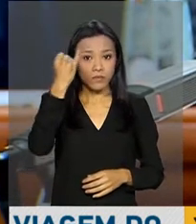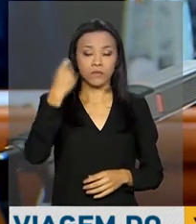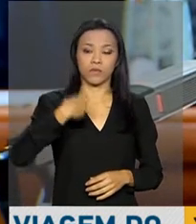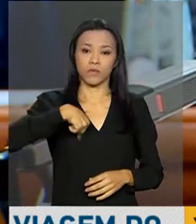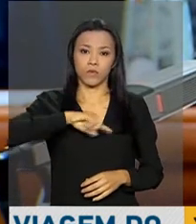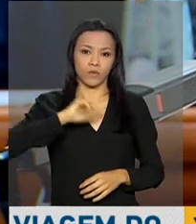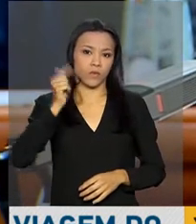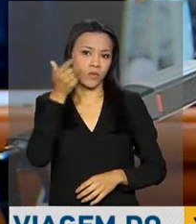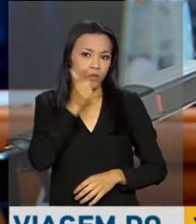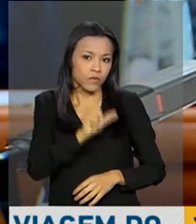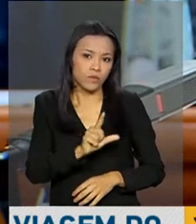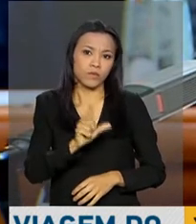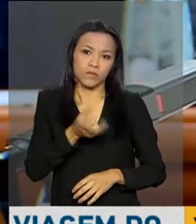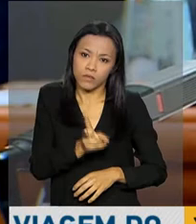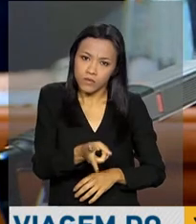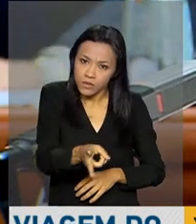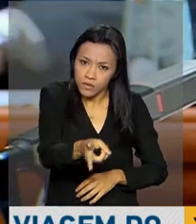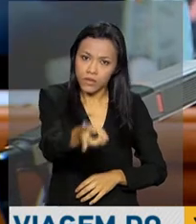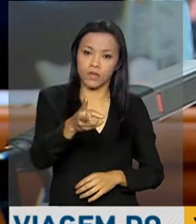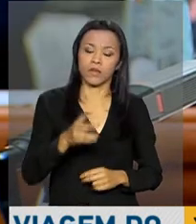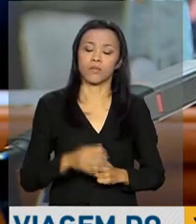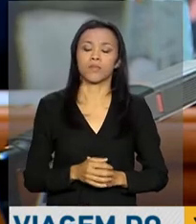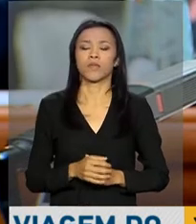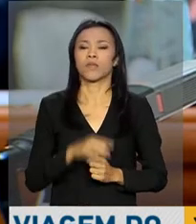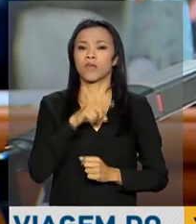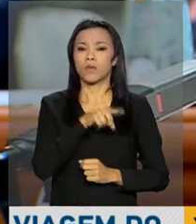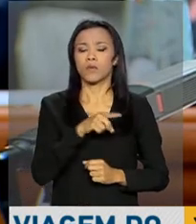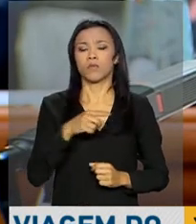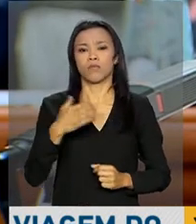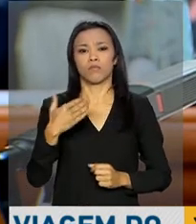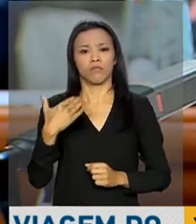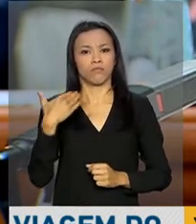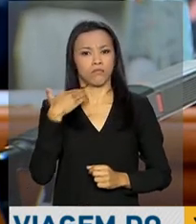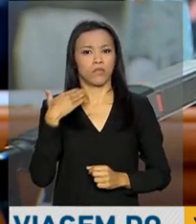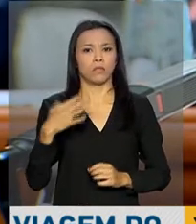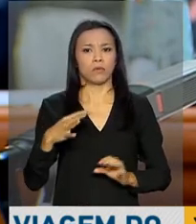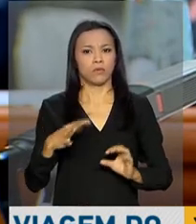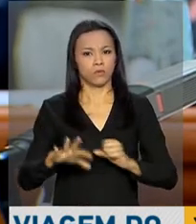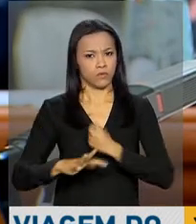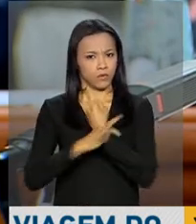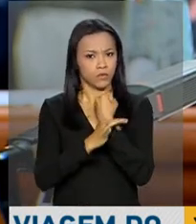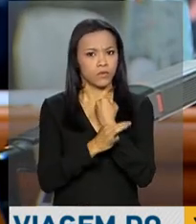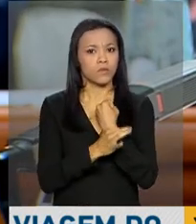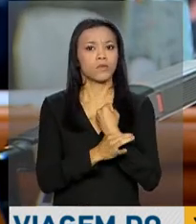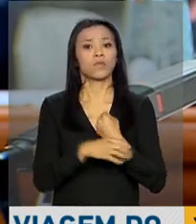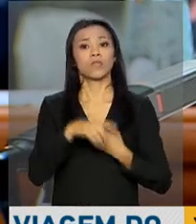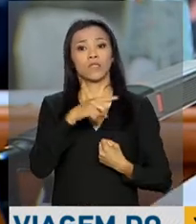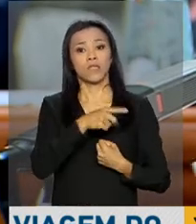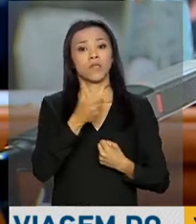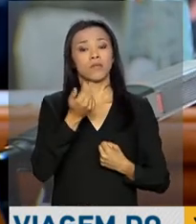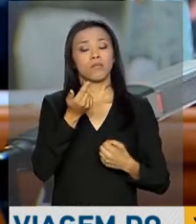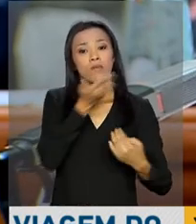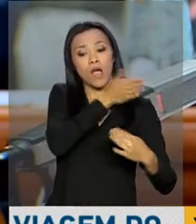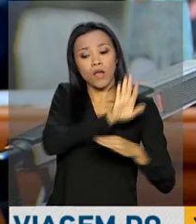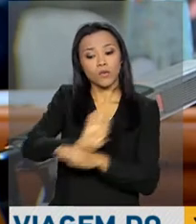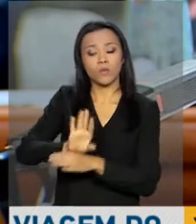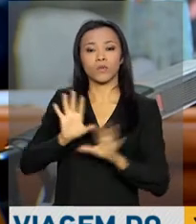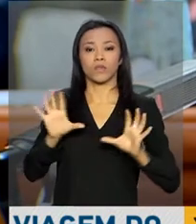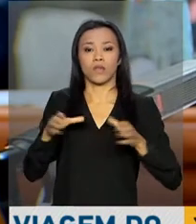ter sempre uma instituição sólida que atenda às expectativas do BRICS e do